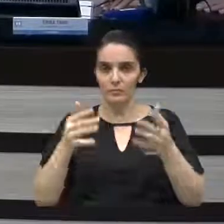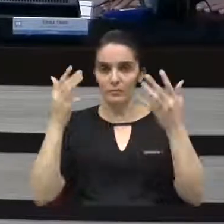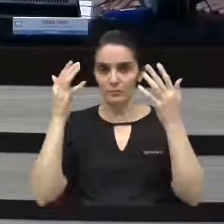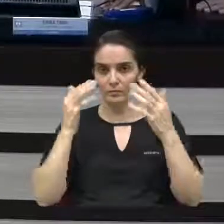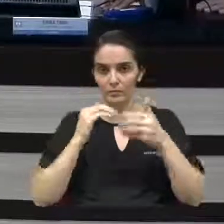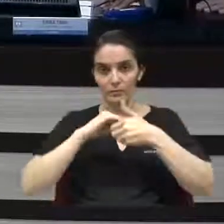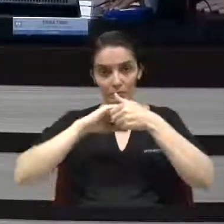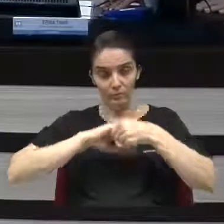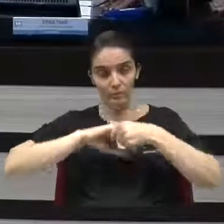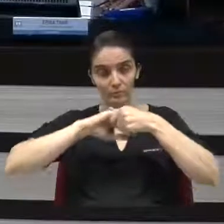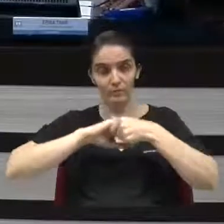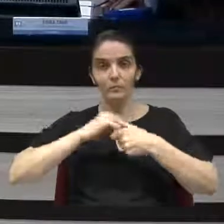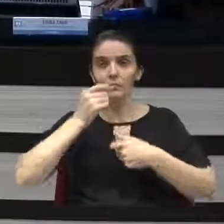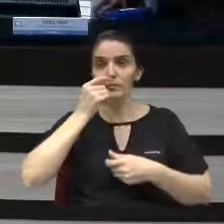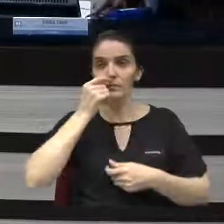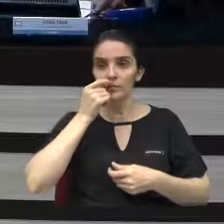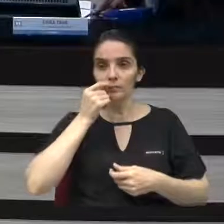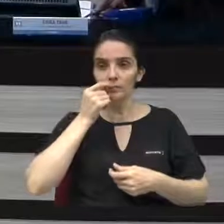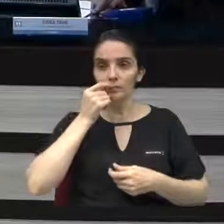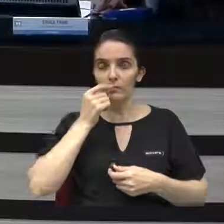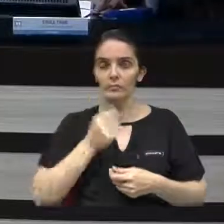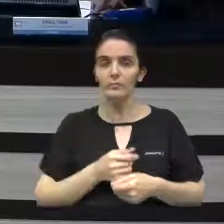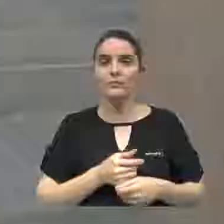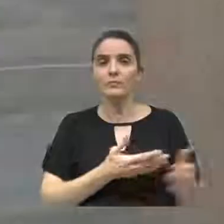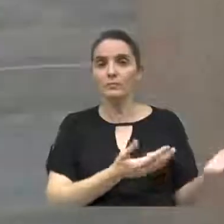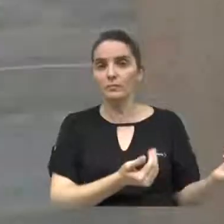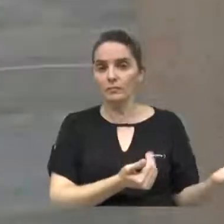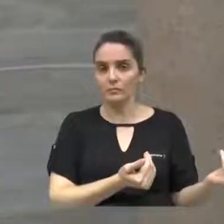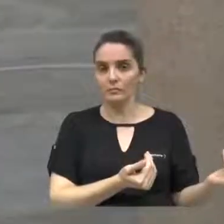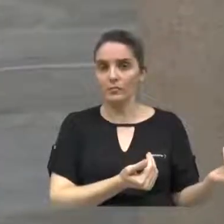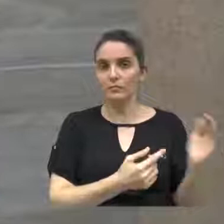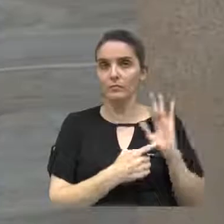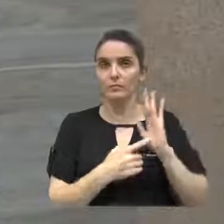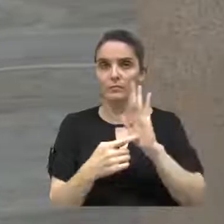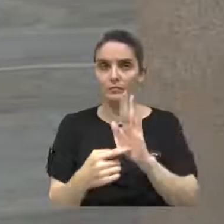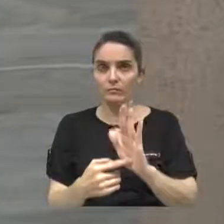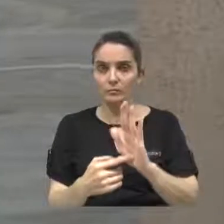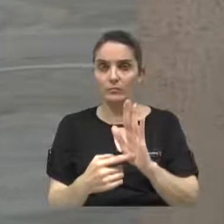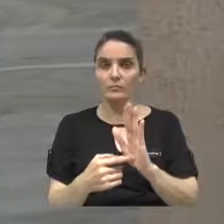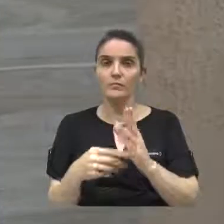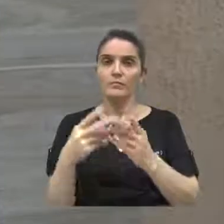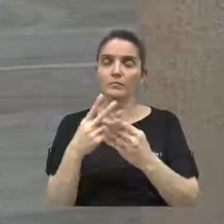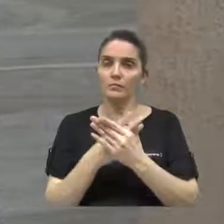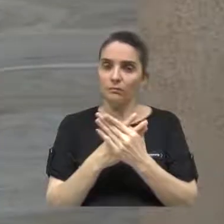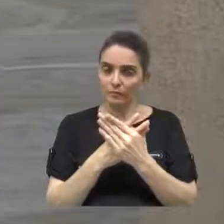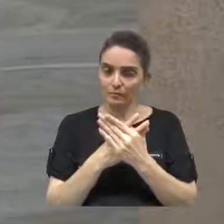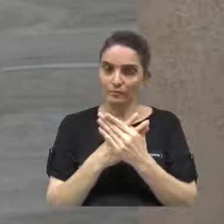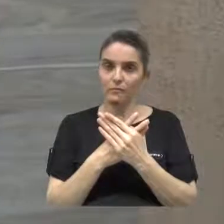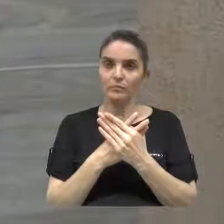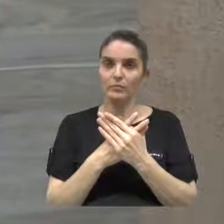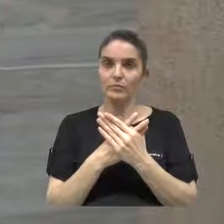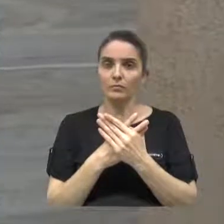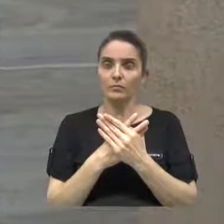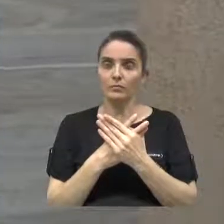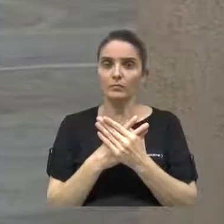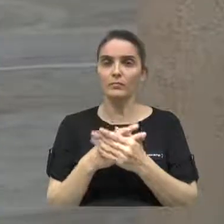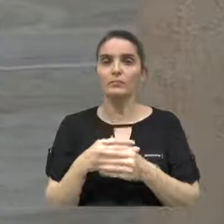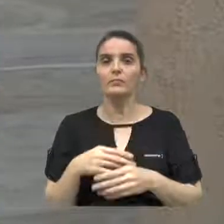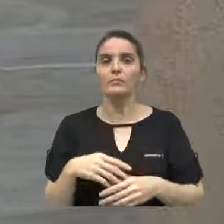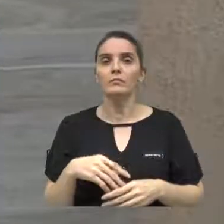o vereador Estevão, um jovem que tem demonstrado dentro dessa casa a que veio